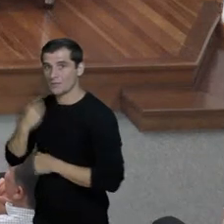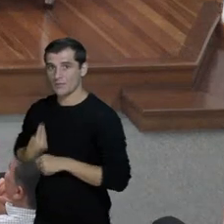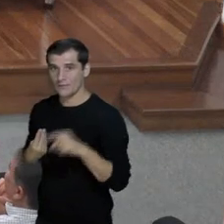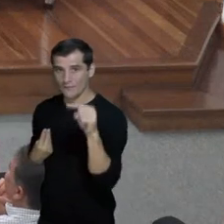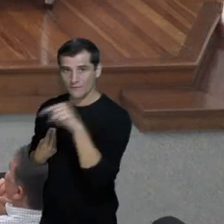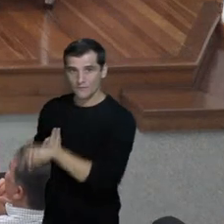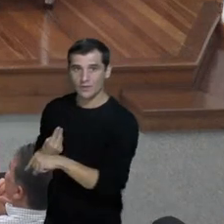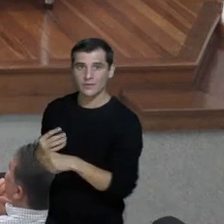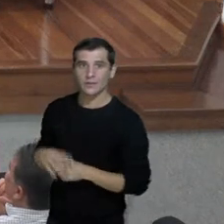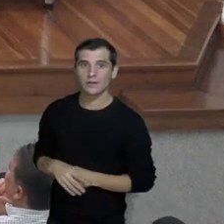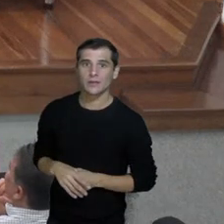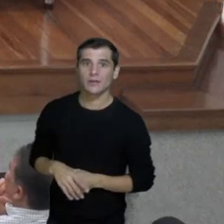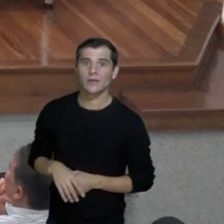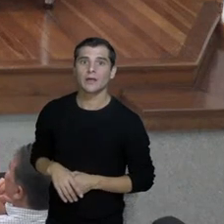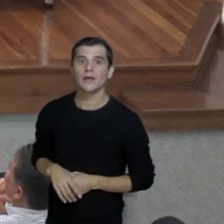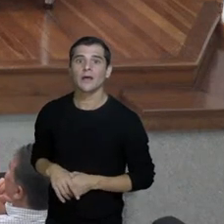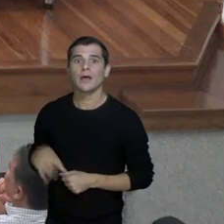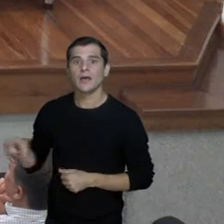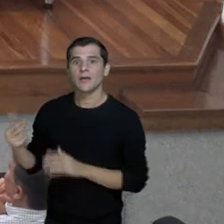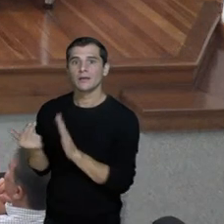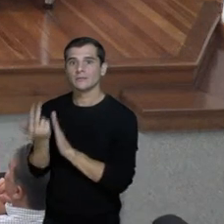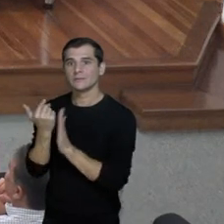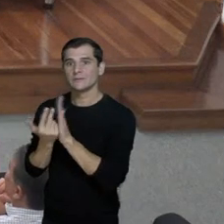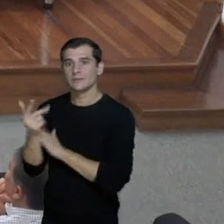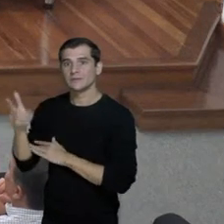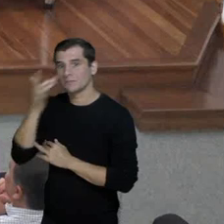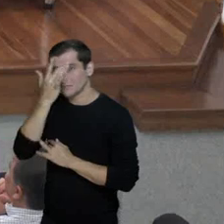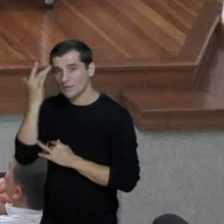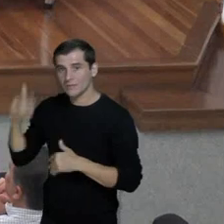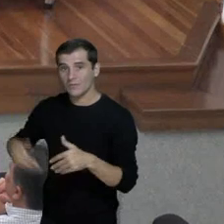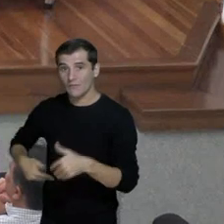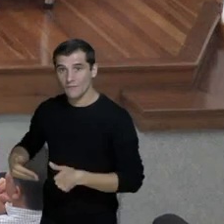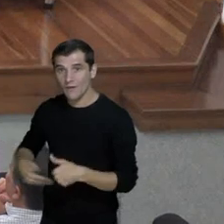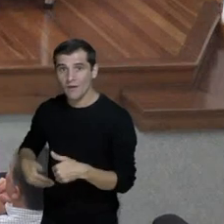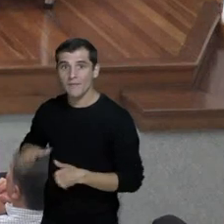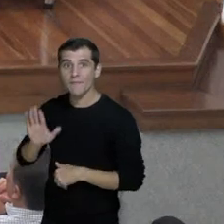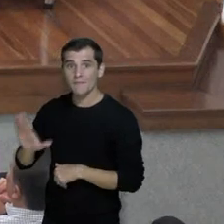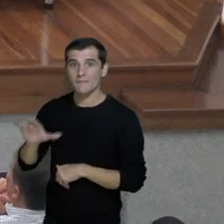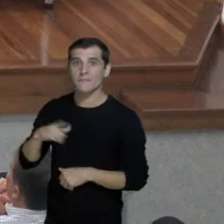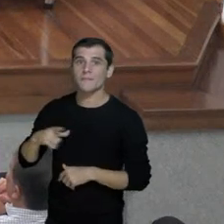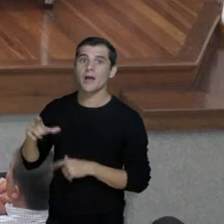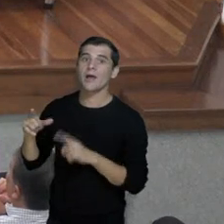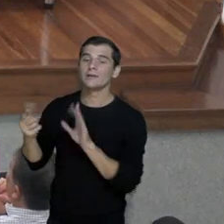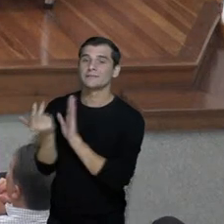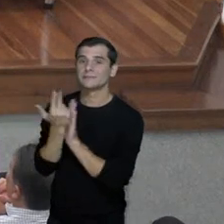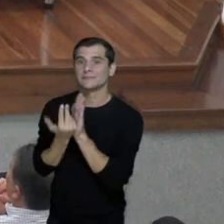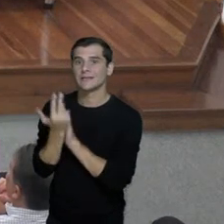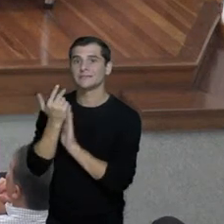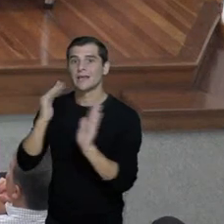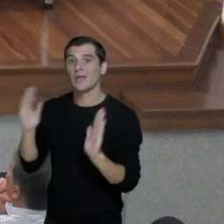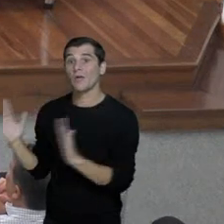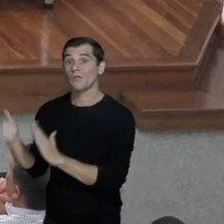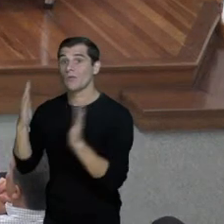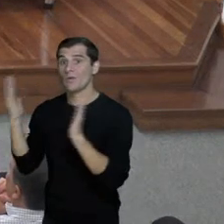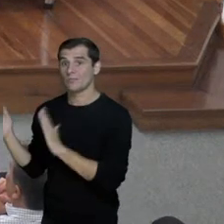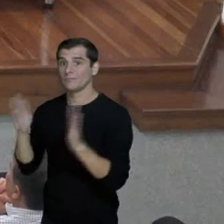bastante comida eu peguei a a cozinha de quem passa fome mas foi uma coleção bem legal que eu desenhei para